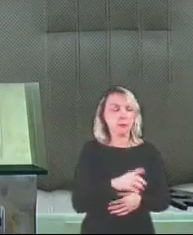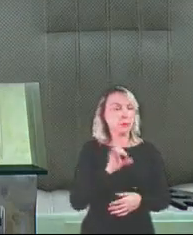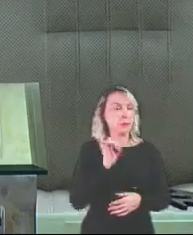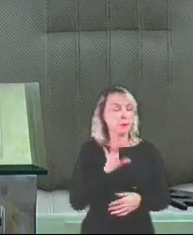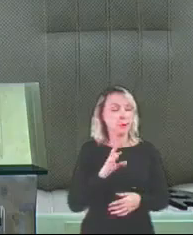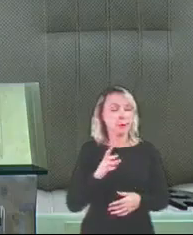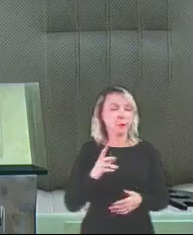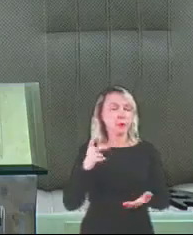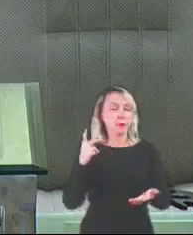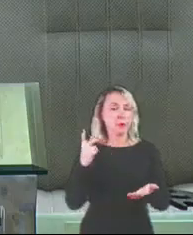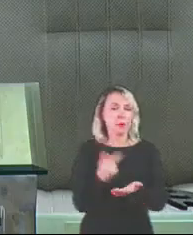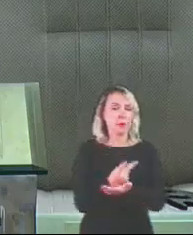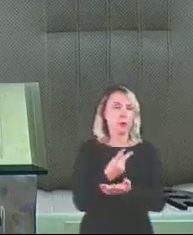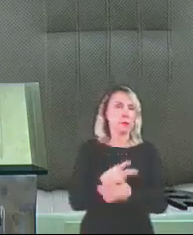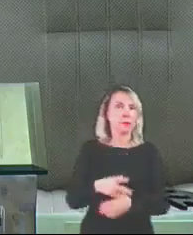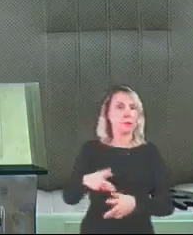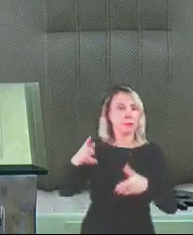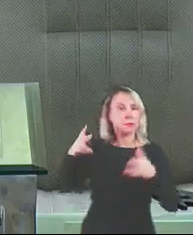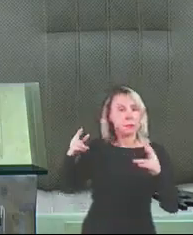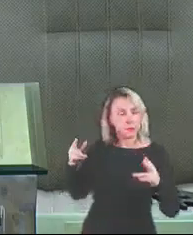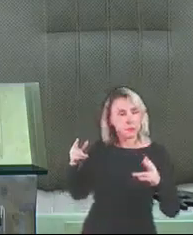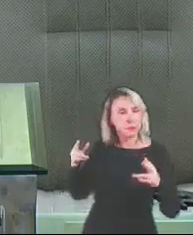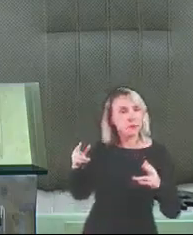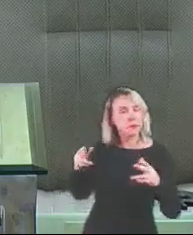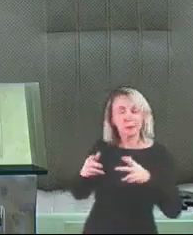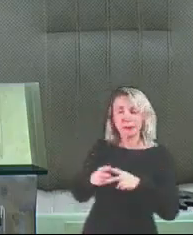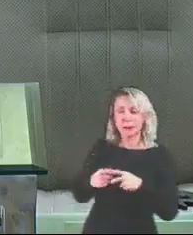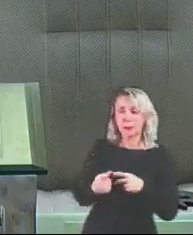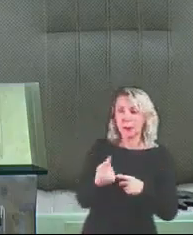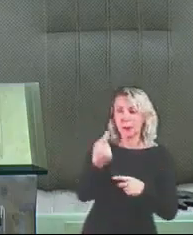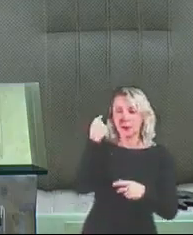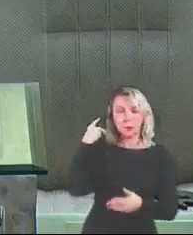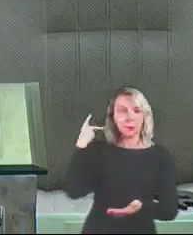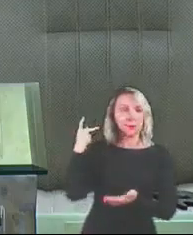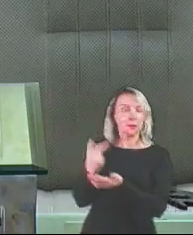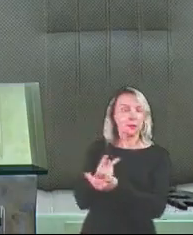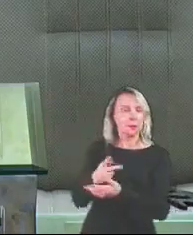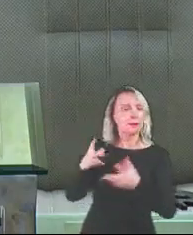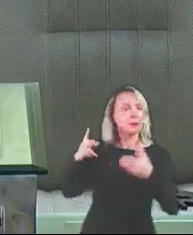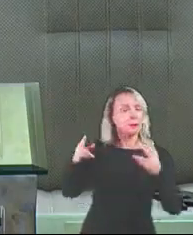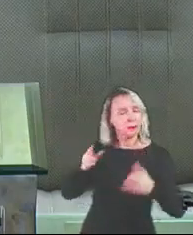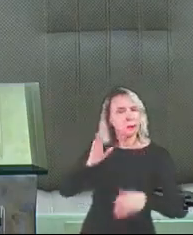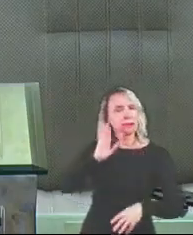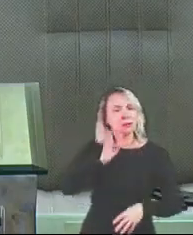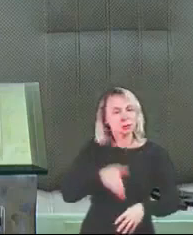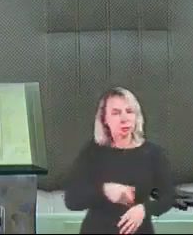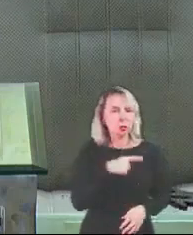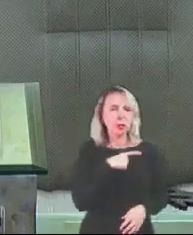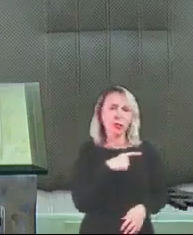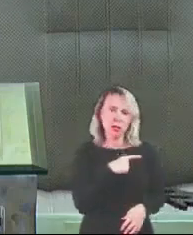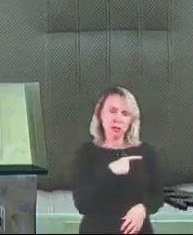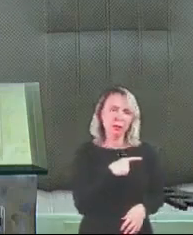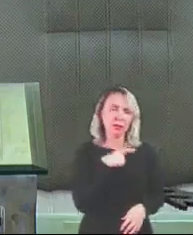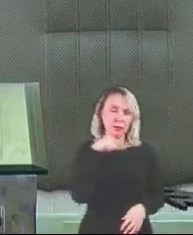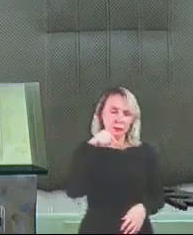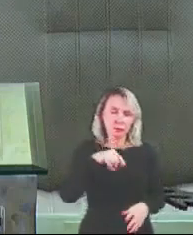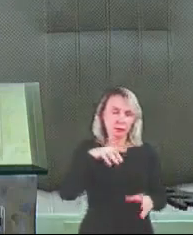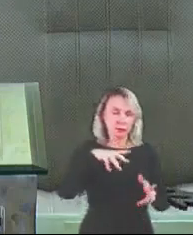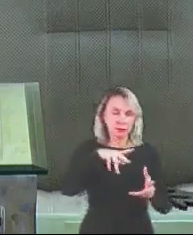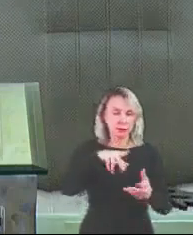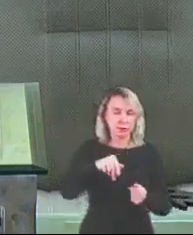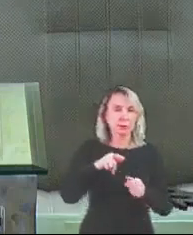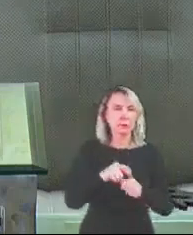Somente a mecânica e a roupagem muda, mas tudo existe debaixo dos céus. E ele